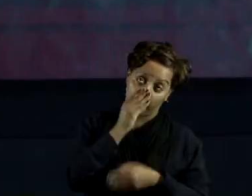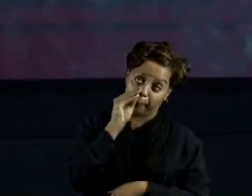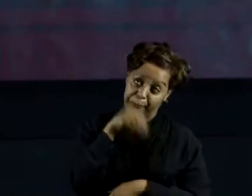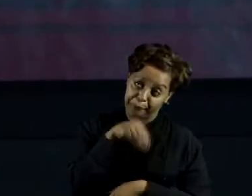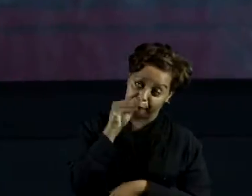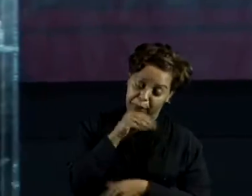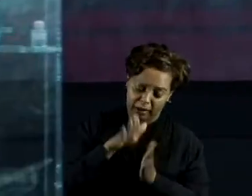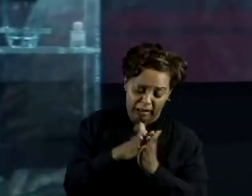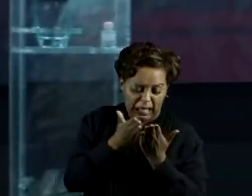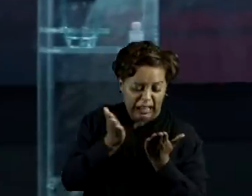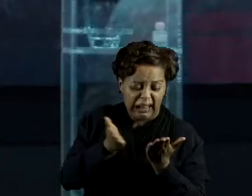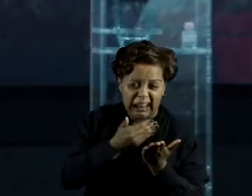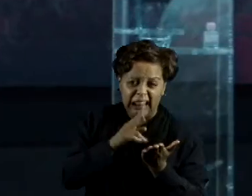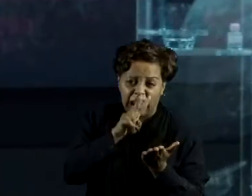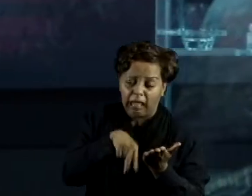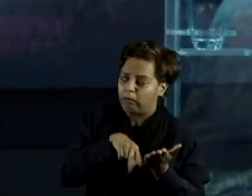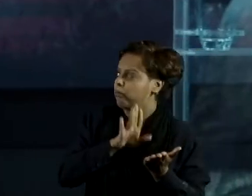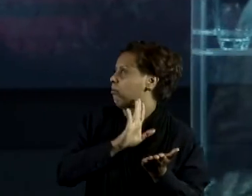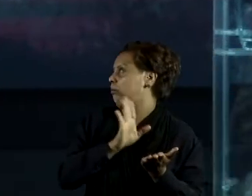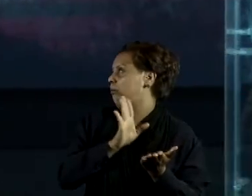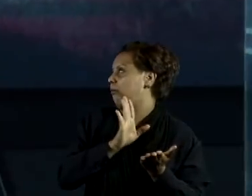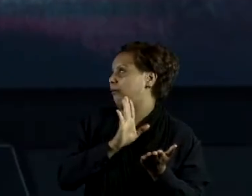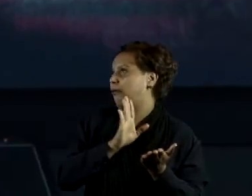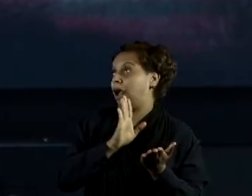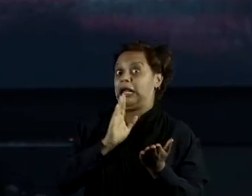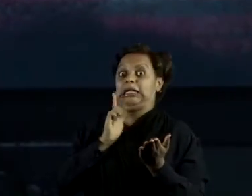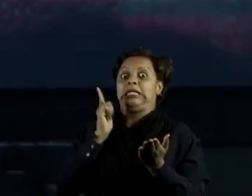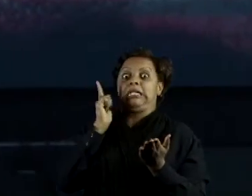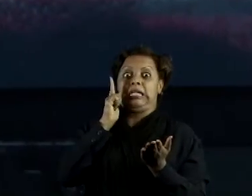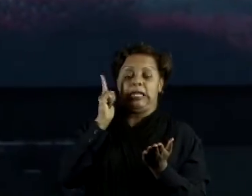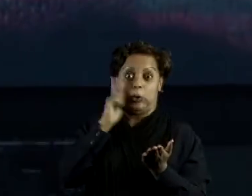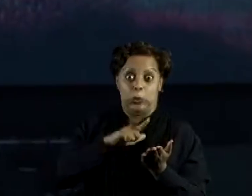um livro inteiro até entrar na faculdade.